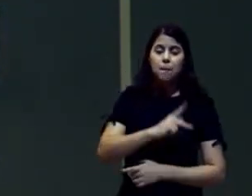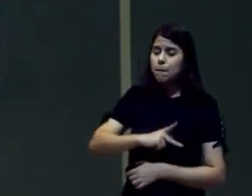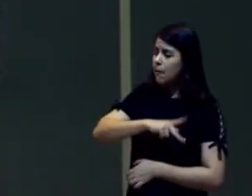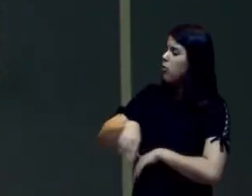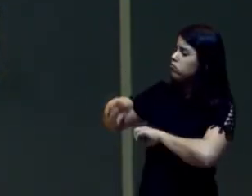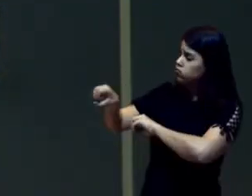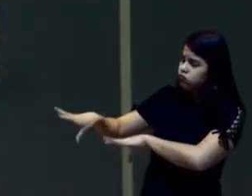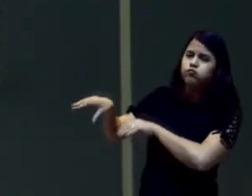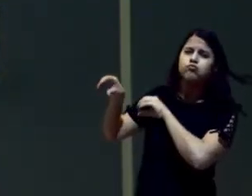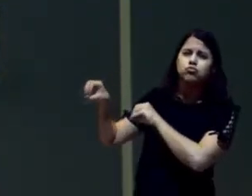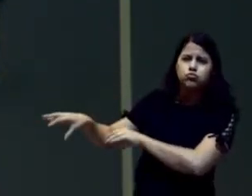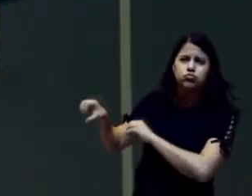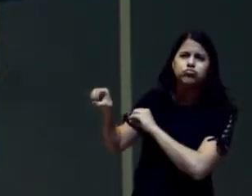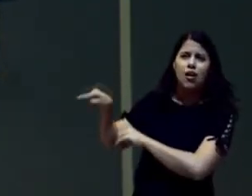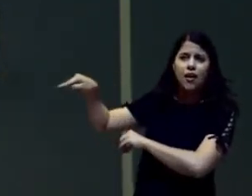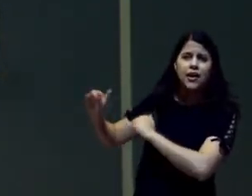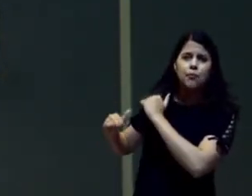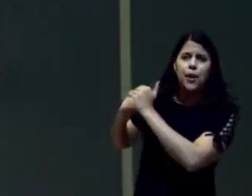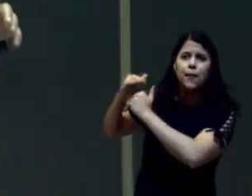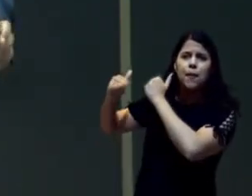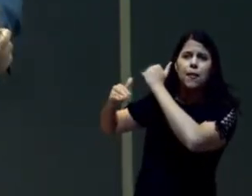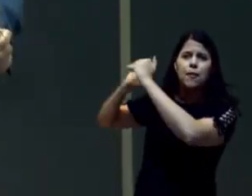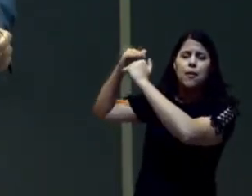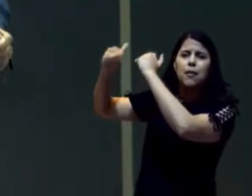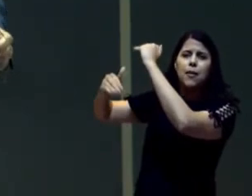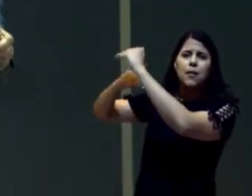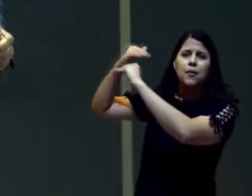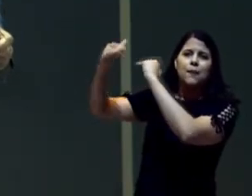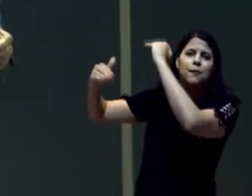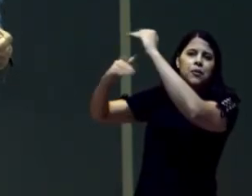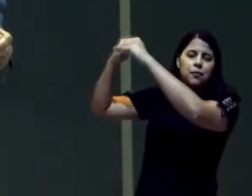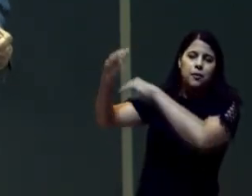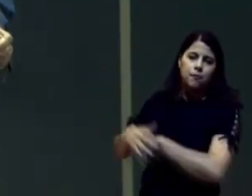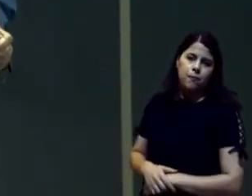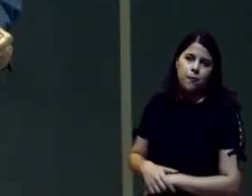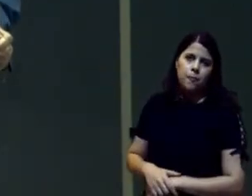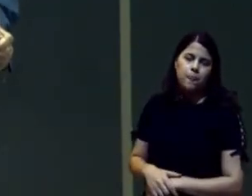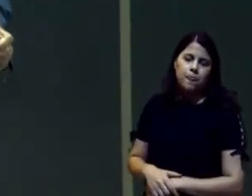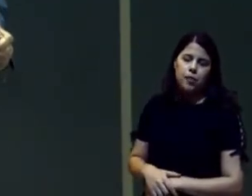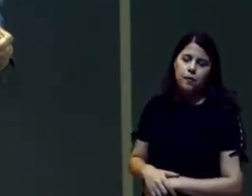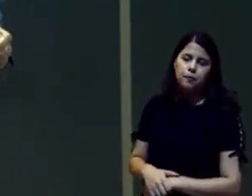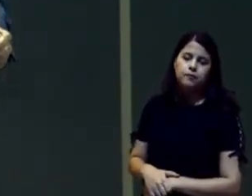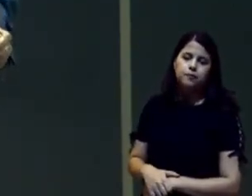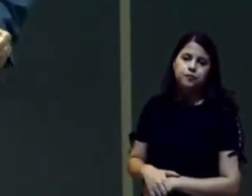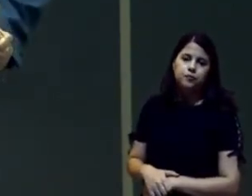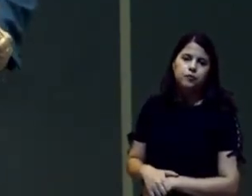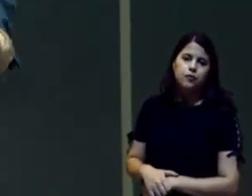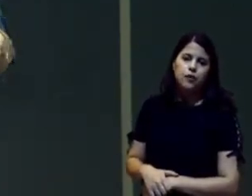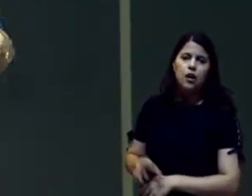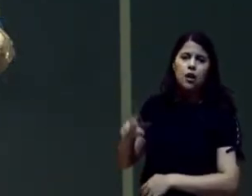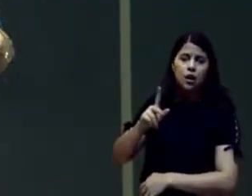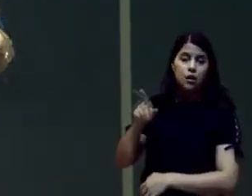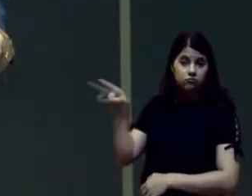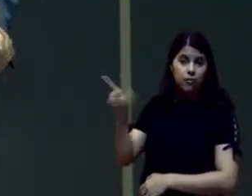Paulo. Timóteo foi uma construção de Paulo, uma gestação, um